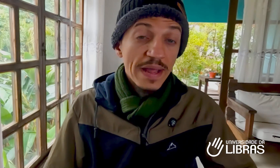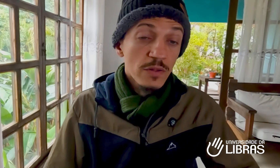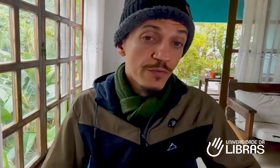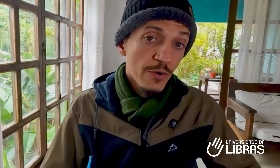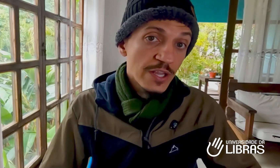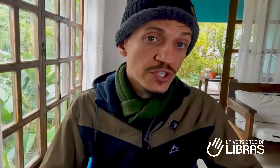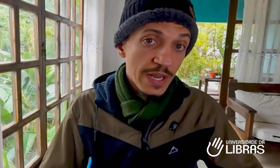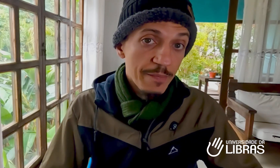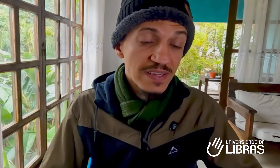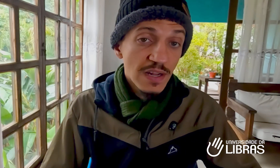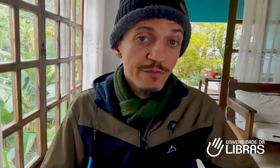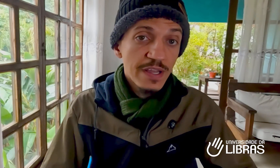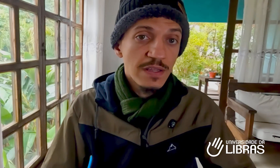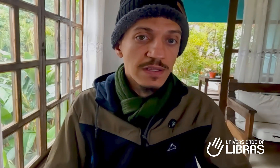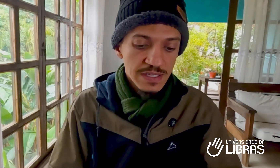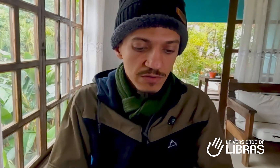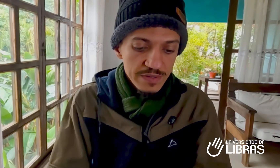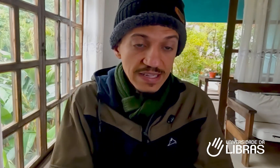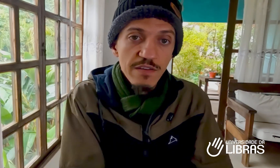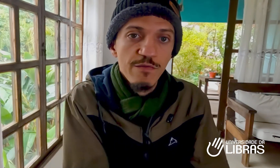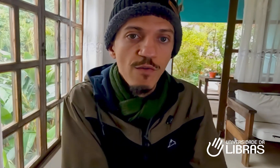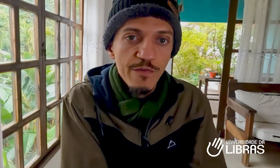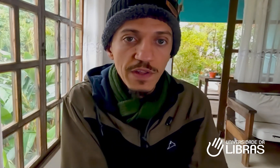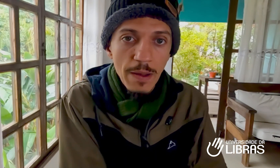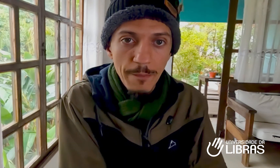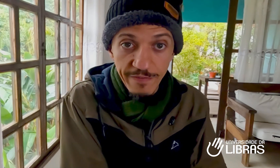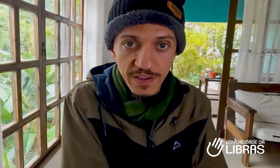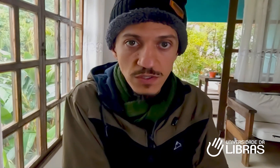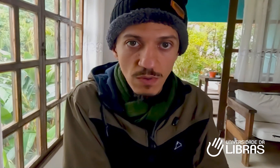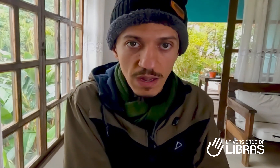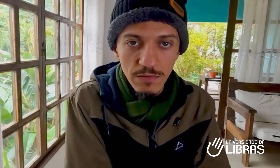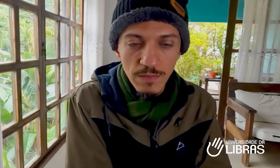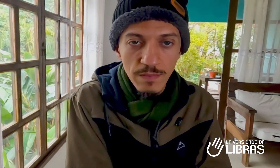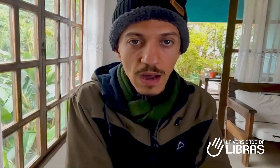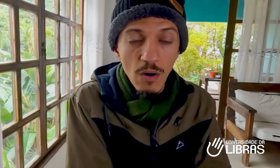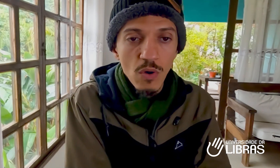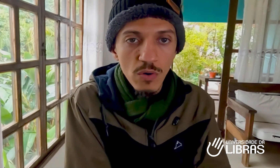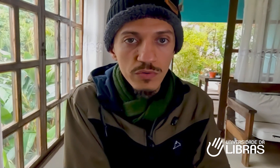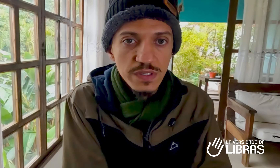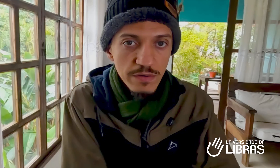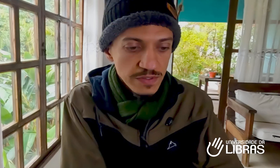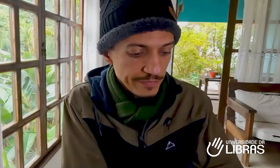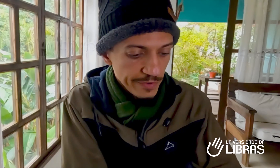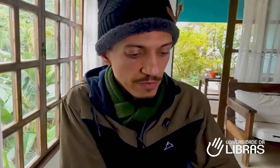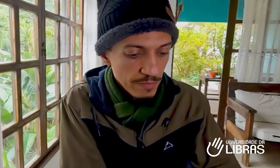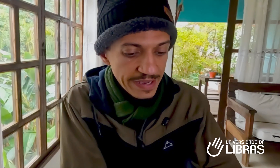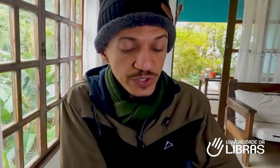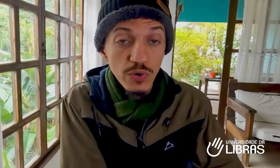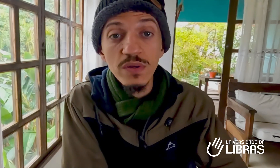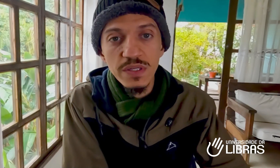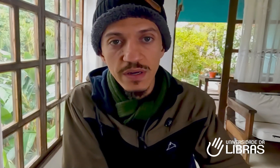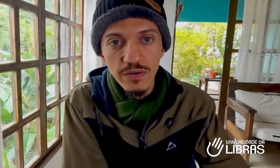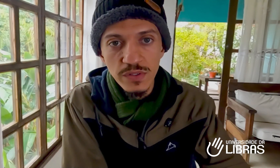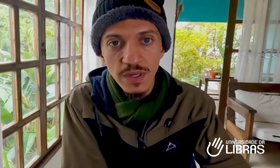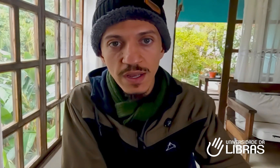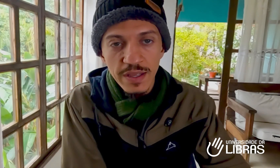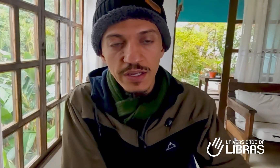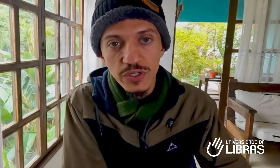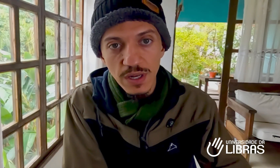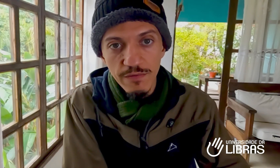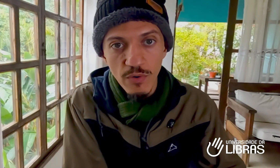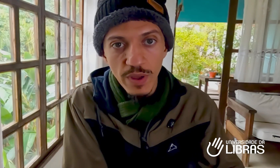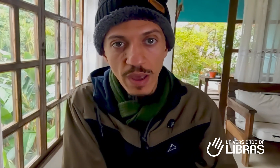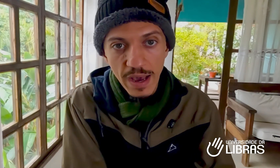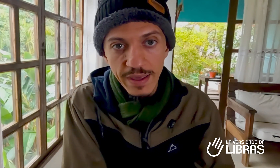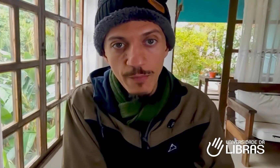O método Fluente em Libras ele foi sendo desenvolvido e aperfeiçoado ao longo dos anos. Né? Foram mais de 11 anos que a